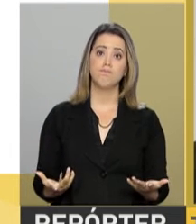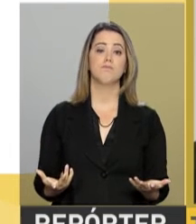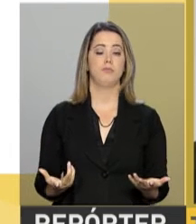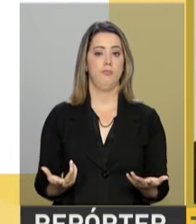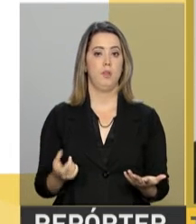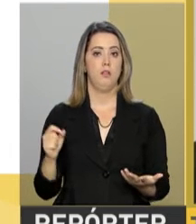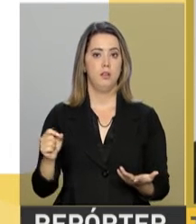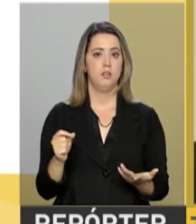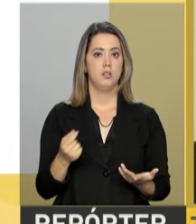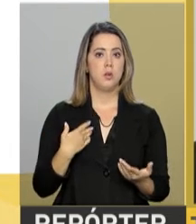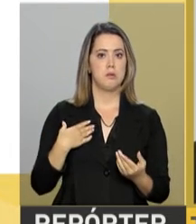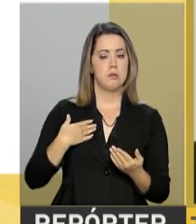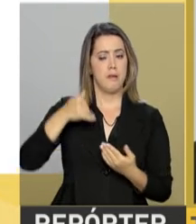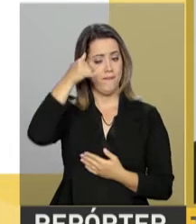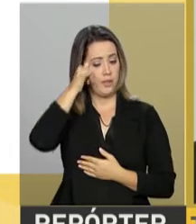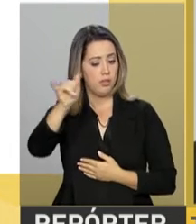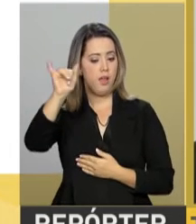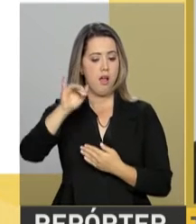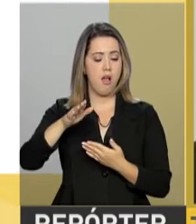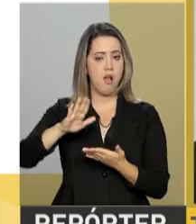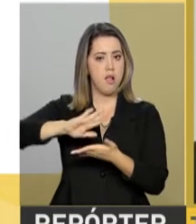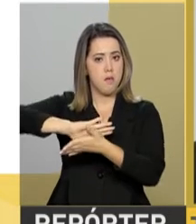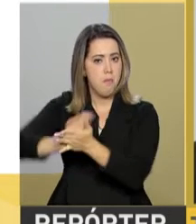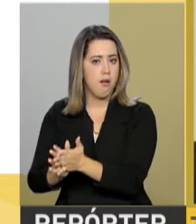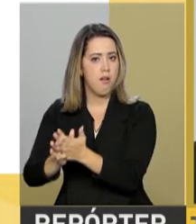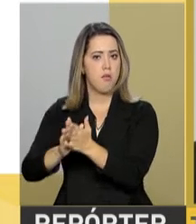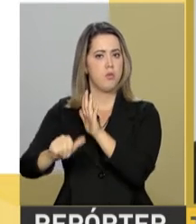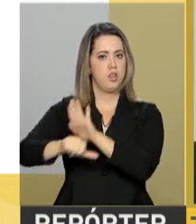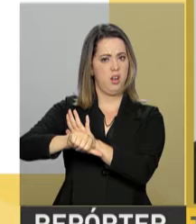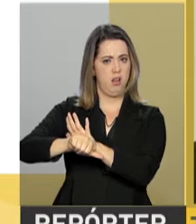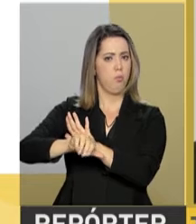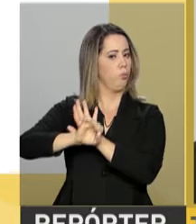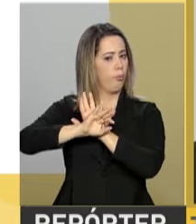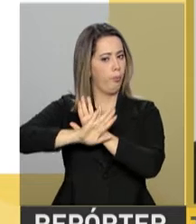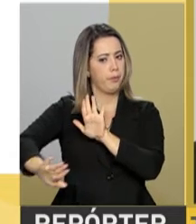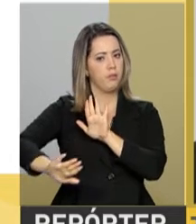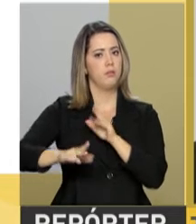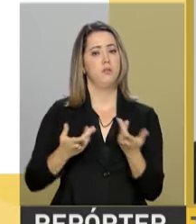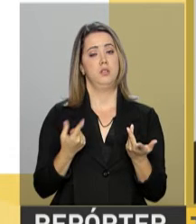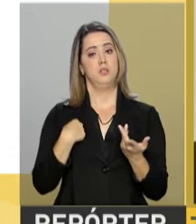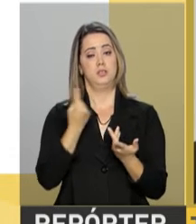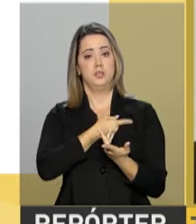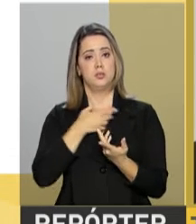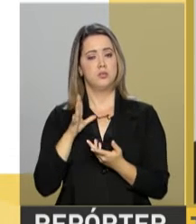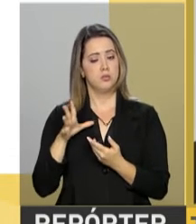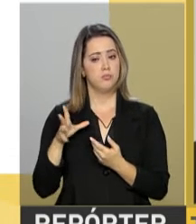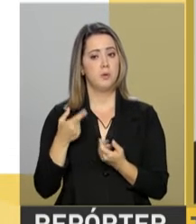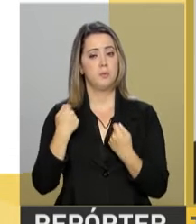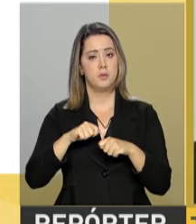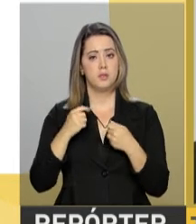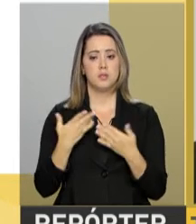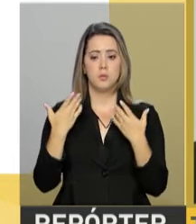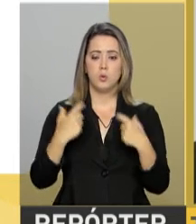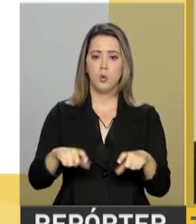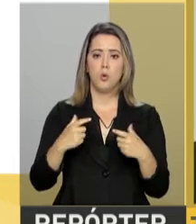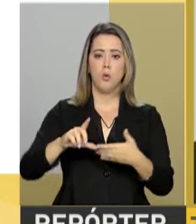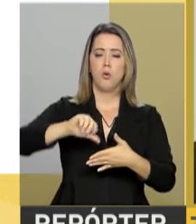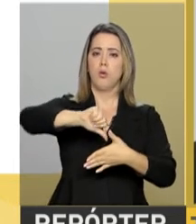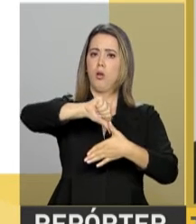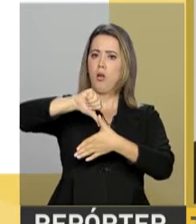o primeiro crime recrutando mais difícil a operação keno organizado e teremos um espaço sul-americano